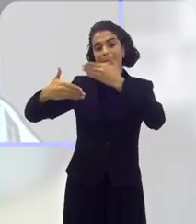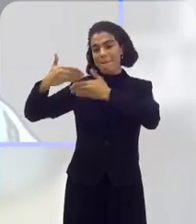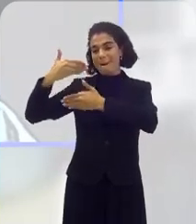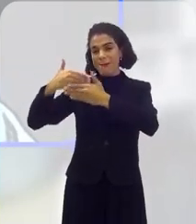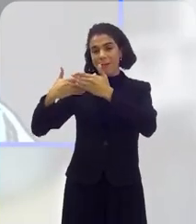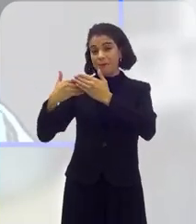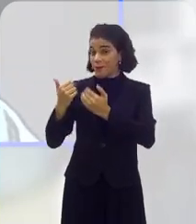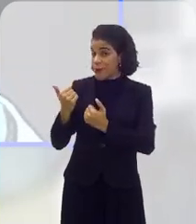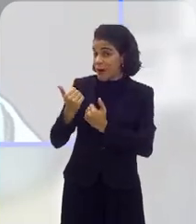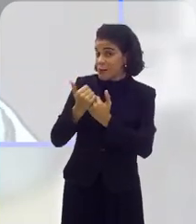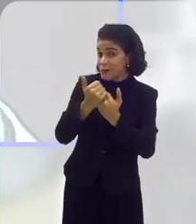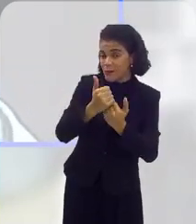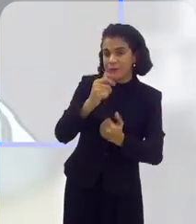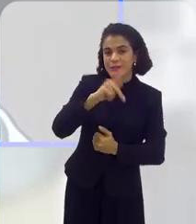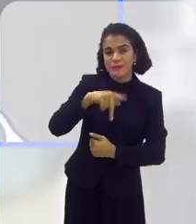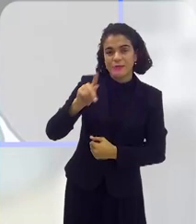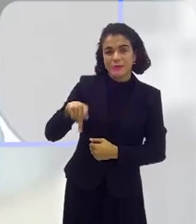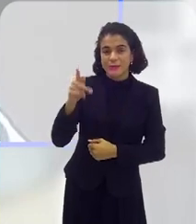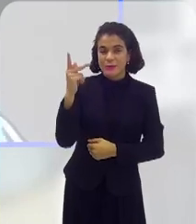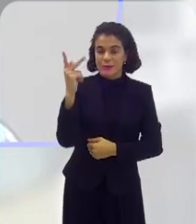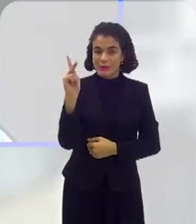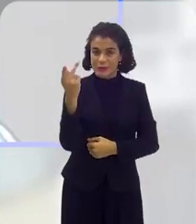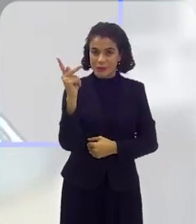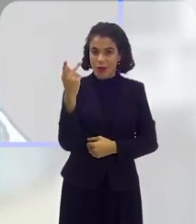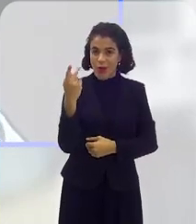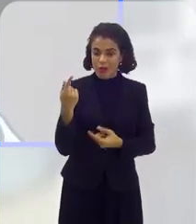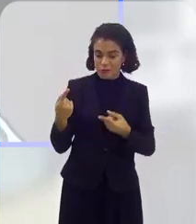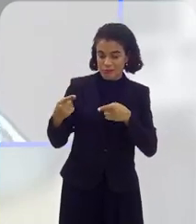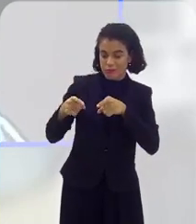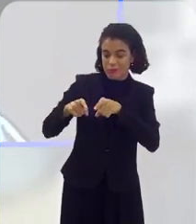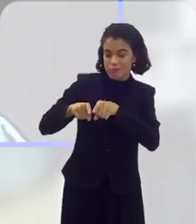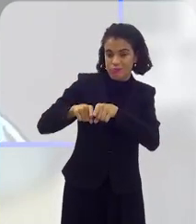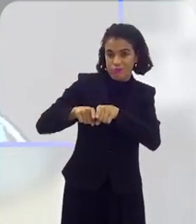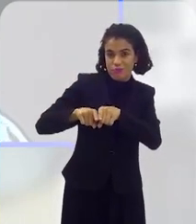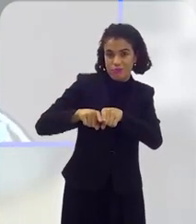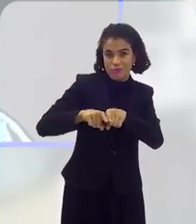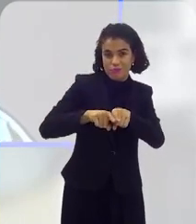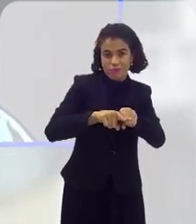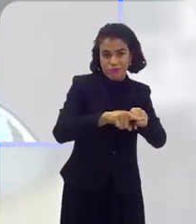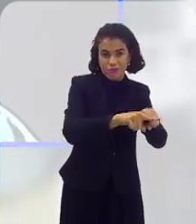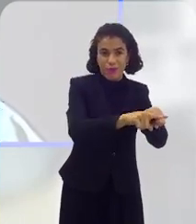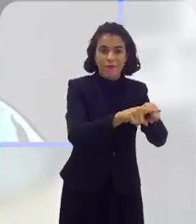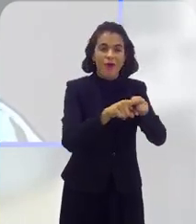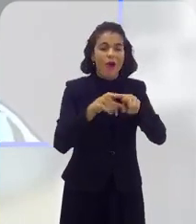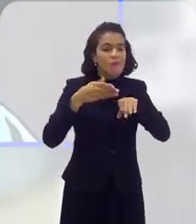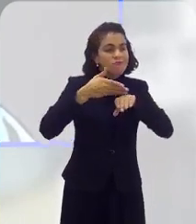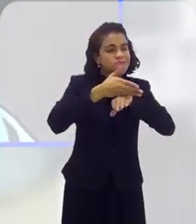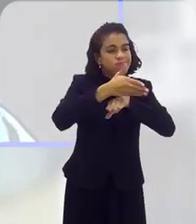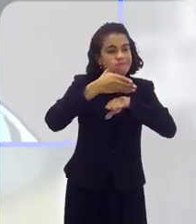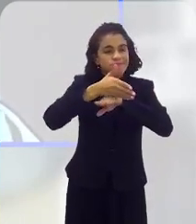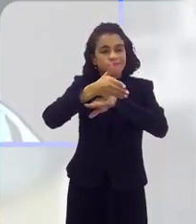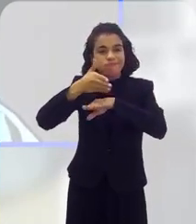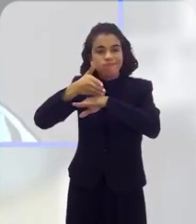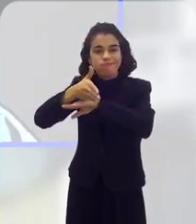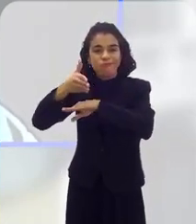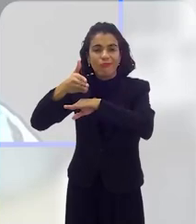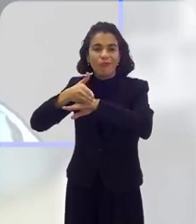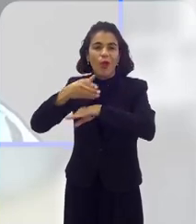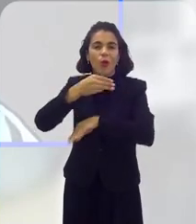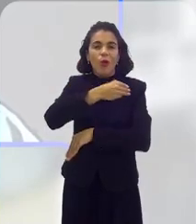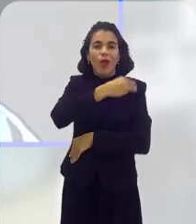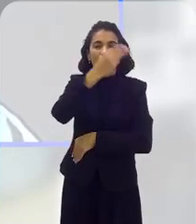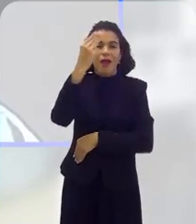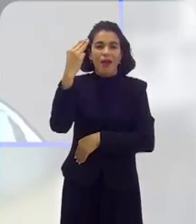da professora, que também é professora de história, elas vão para os arquivos públicos do estado, para